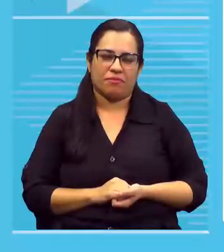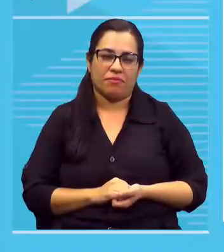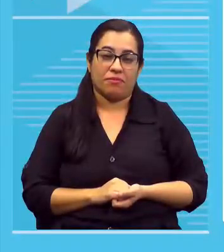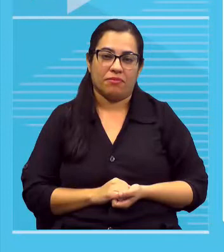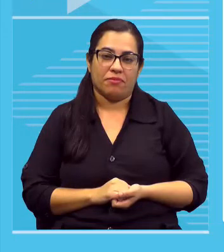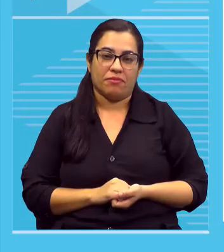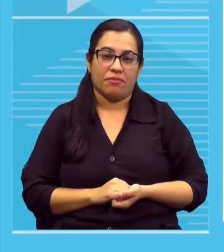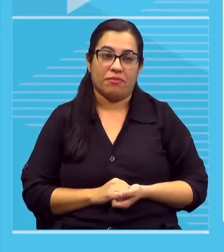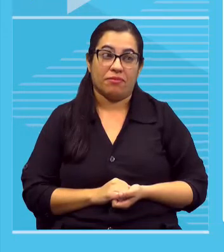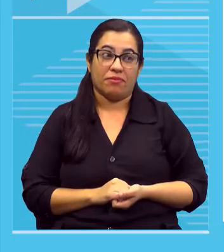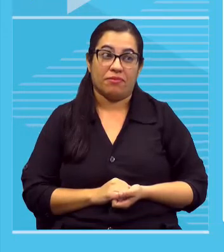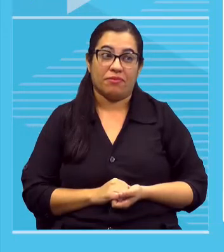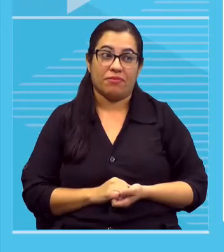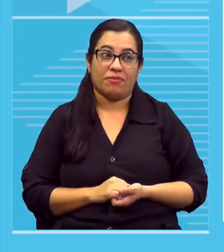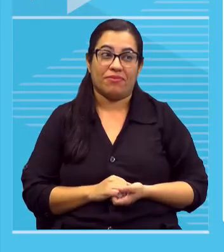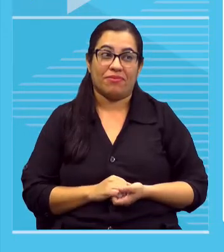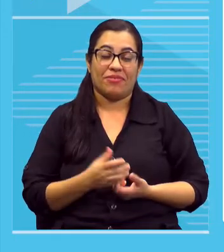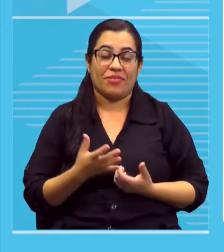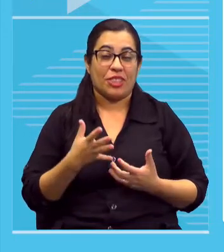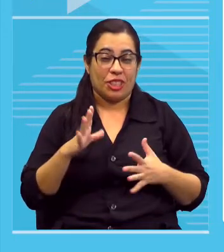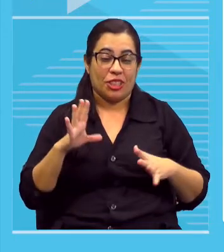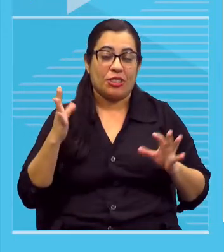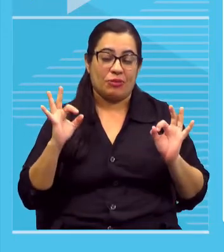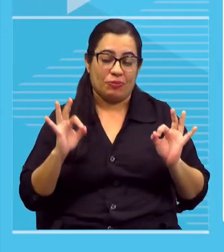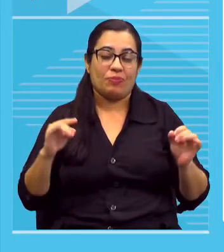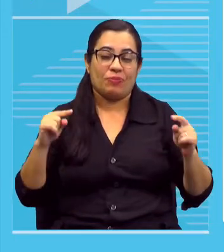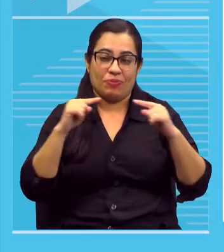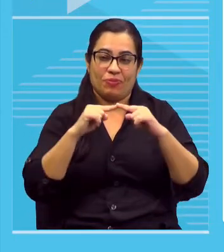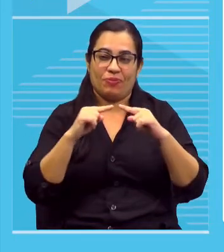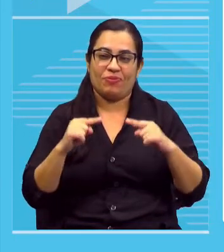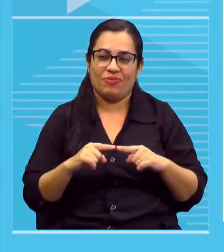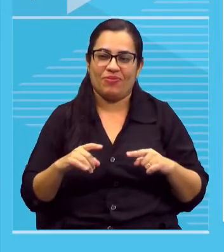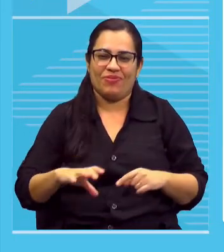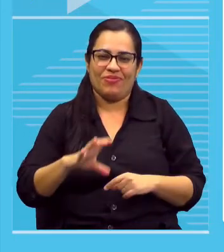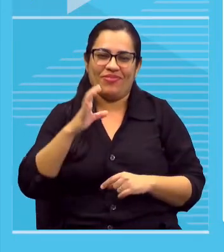se está dentro da ciência porque a ciência